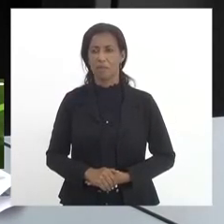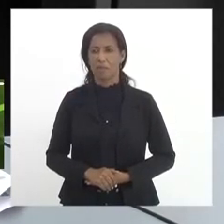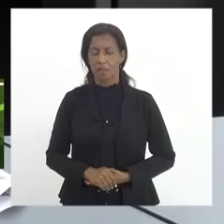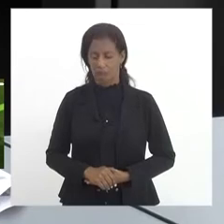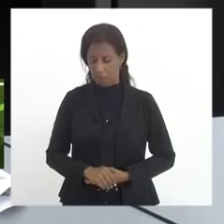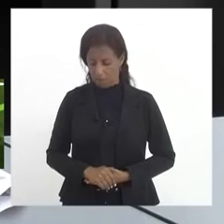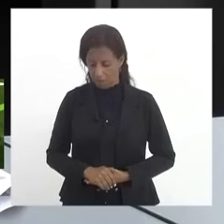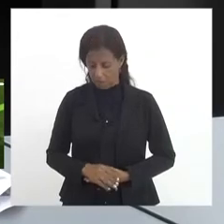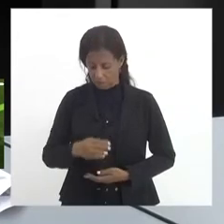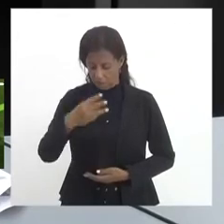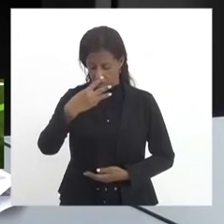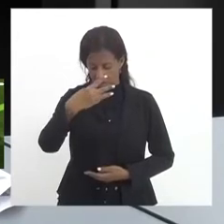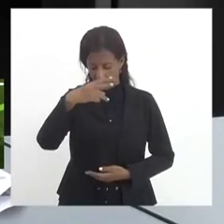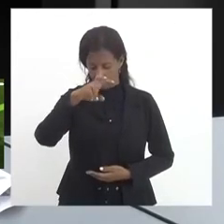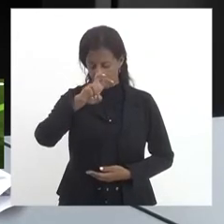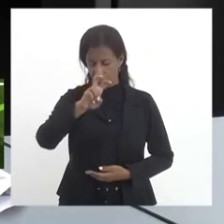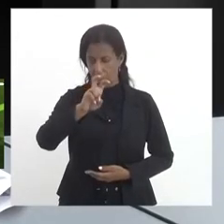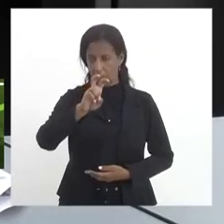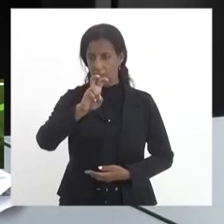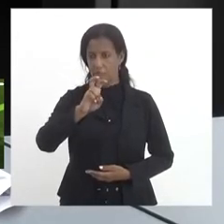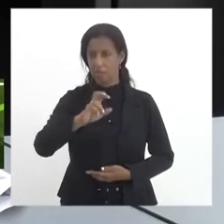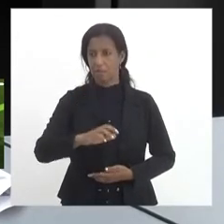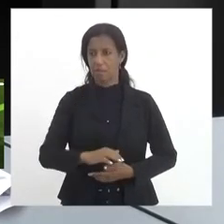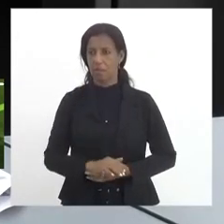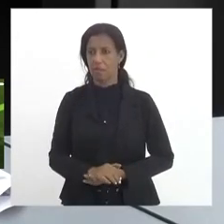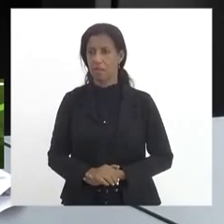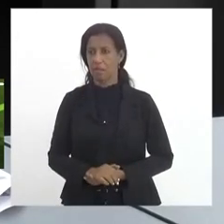O 35...